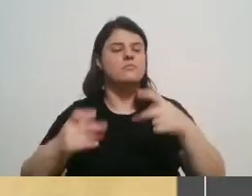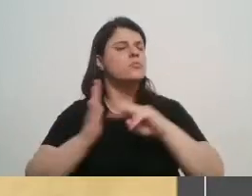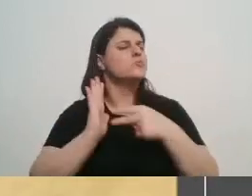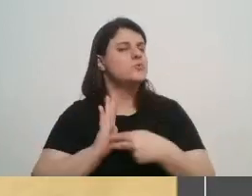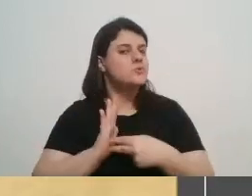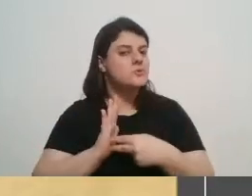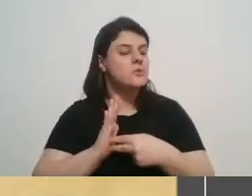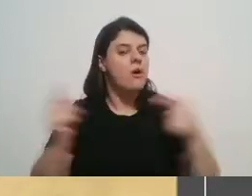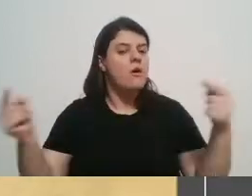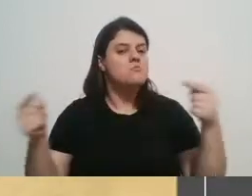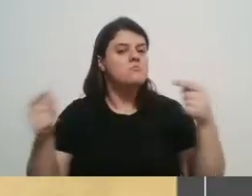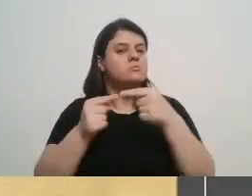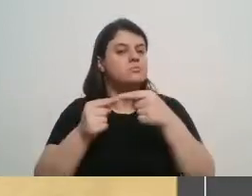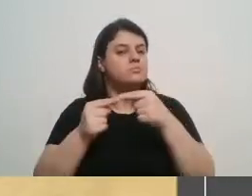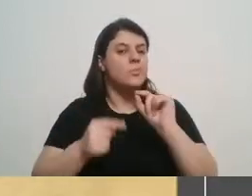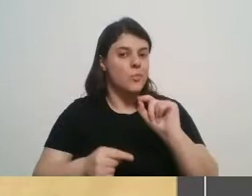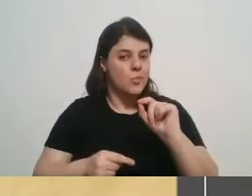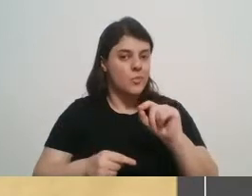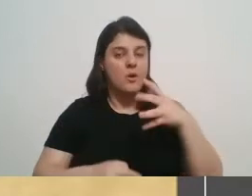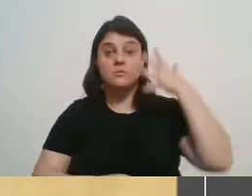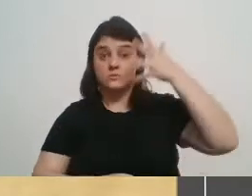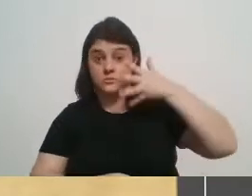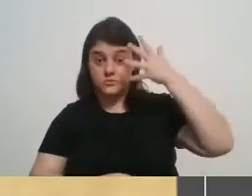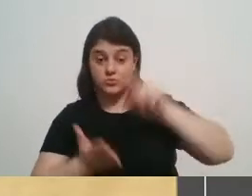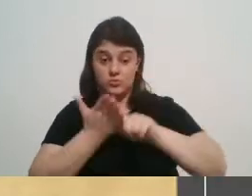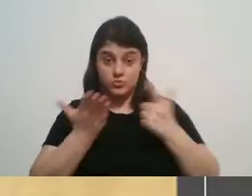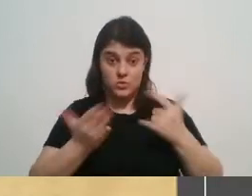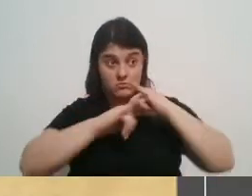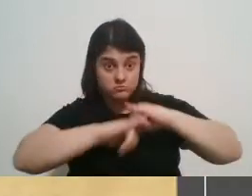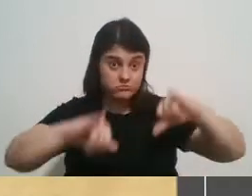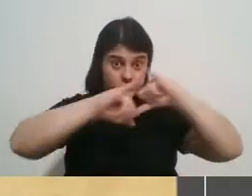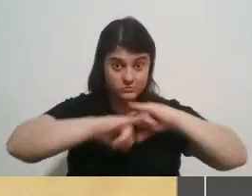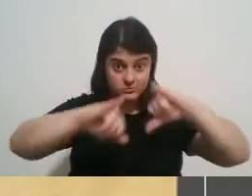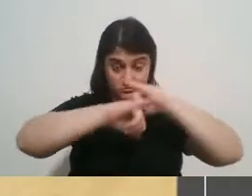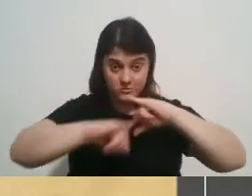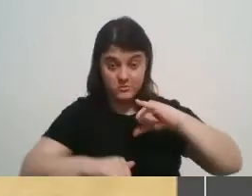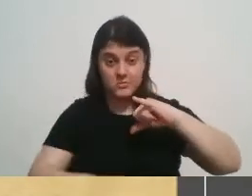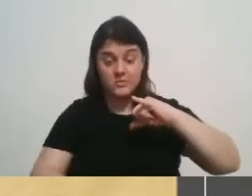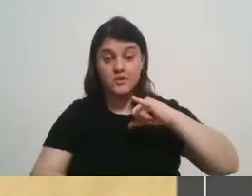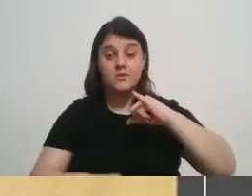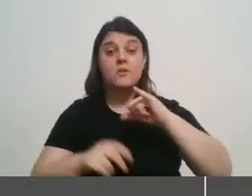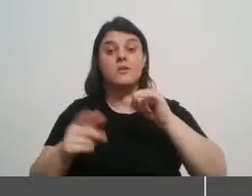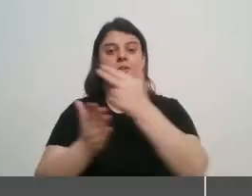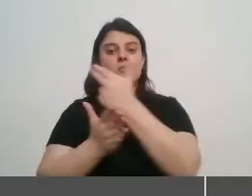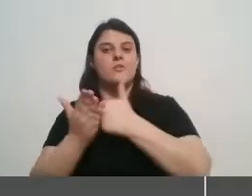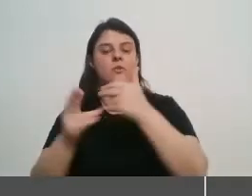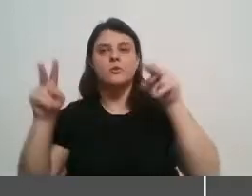uma relação entre o discurso que o jornal pretendia dar verbalmente e o discurso